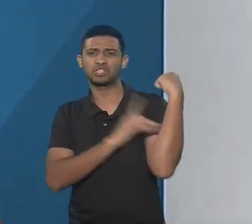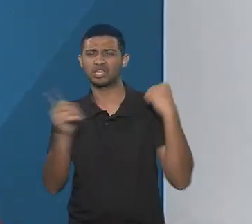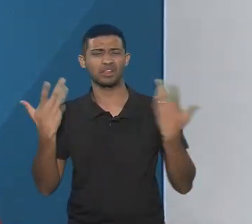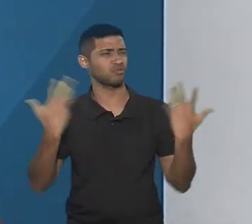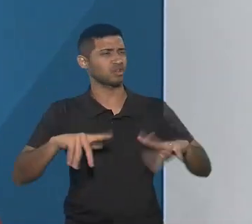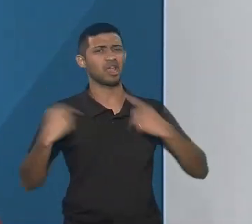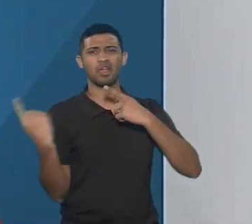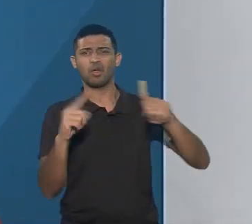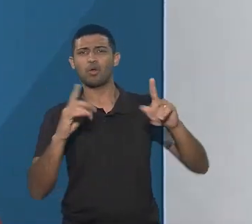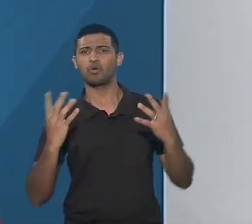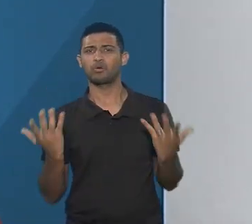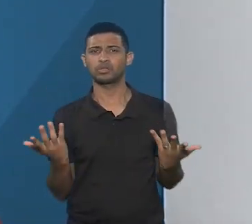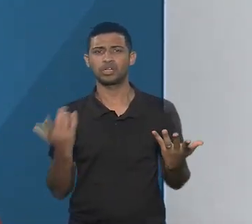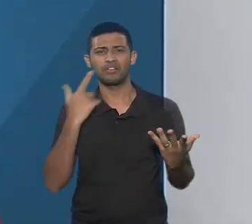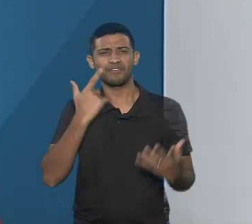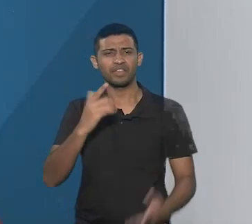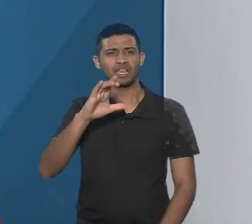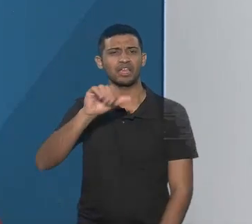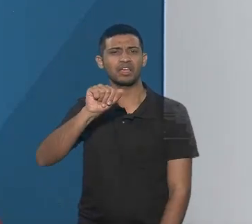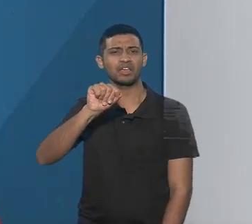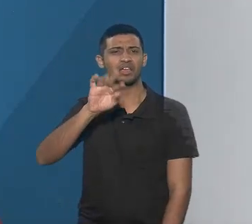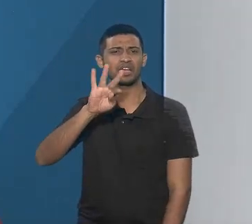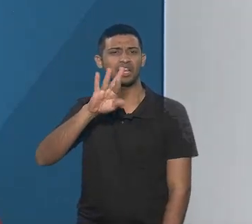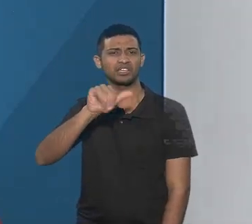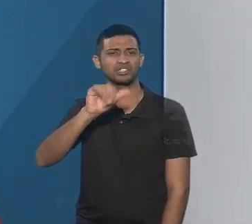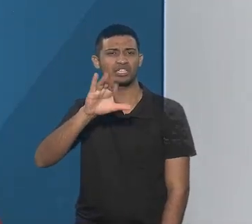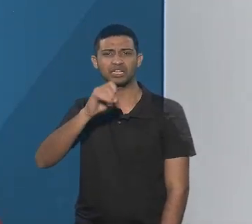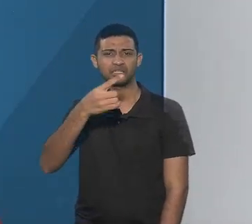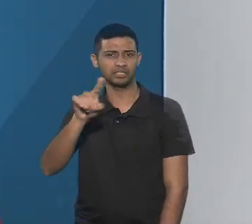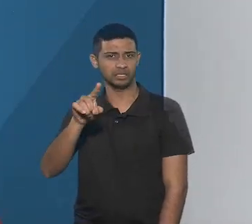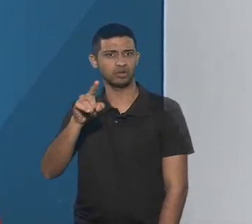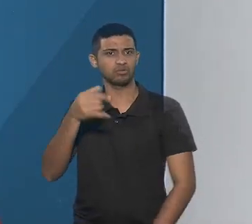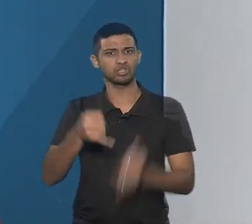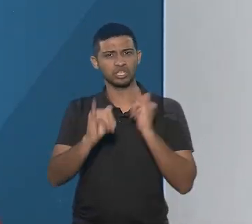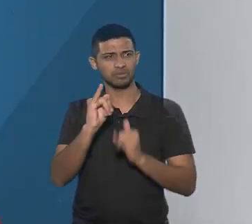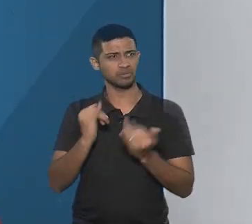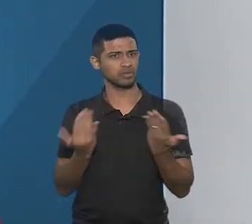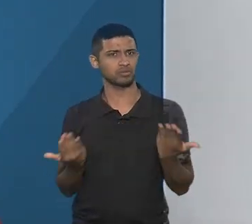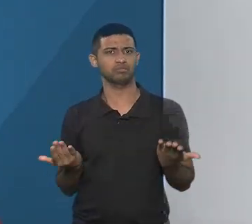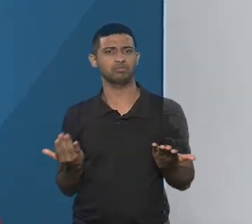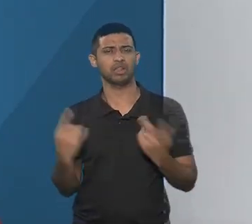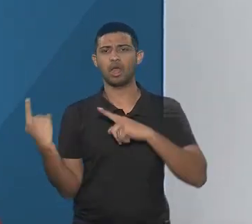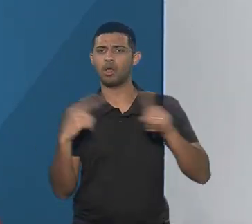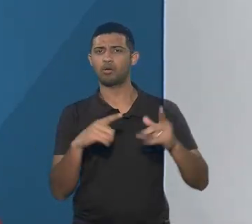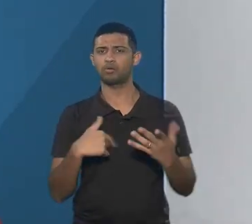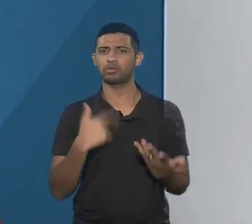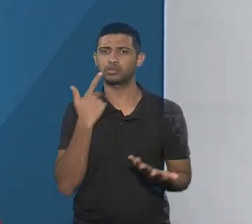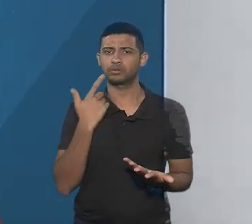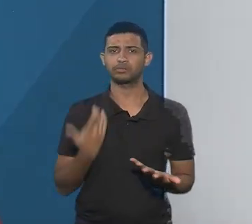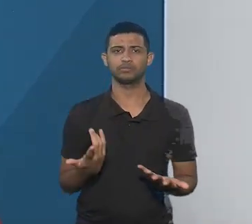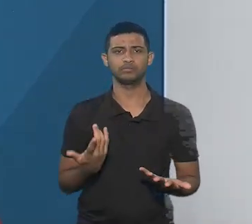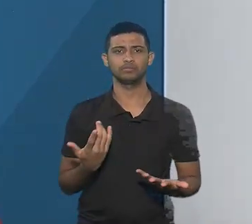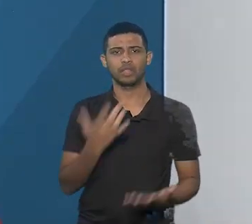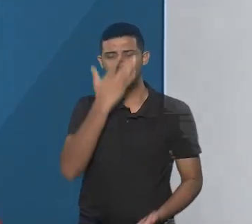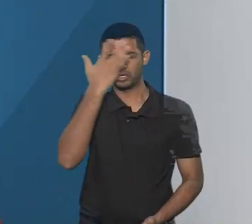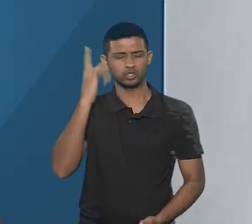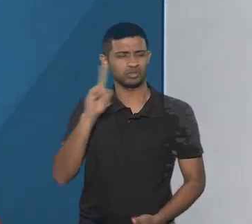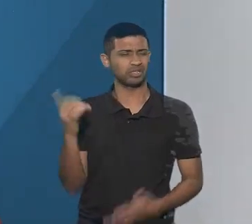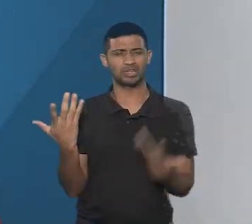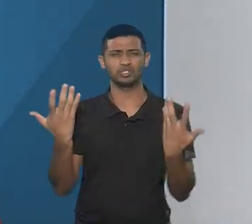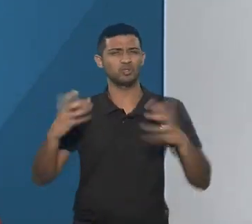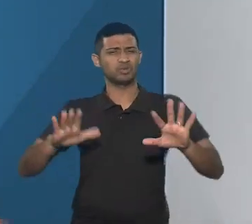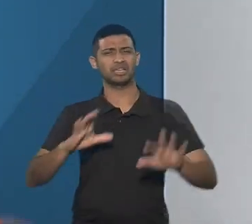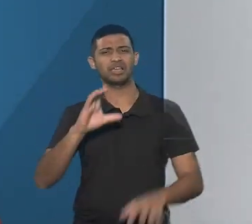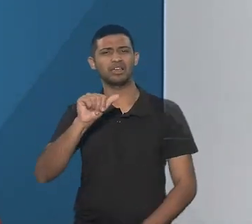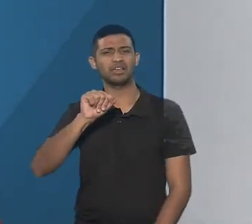quer. Ela é contra uma castração química para o estuprador. Mas vejam, pessoas